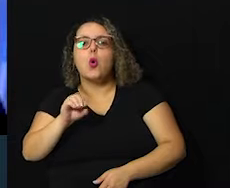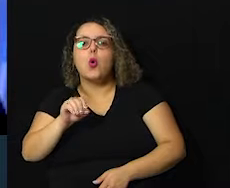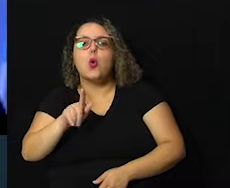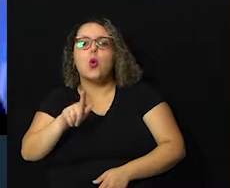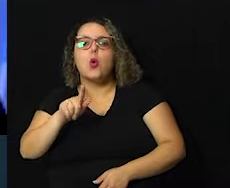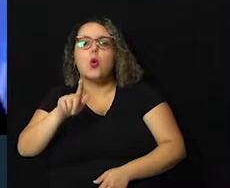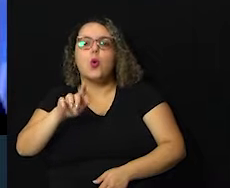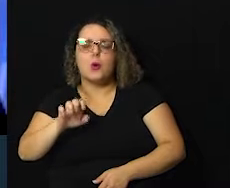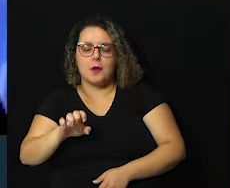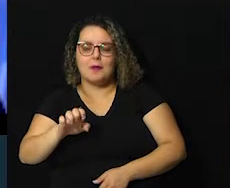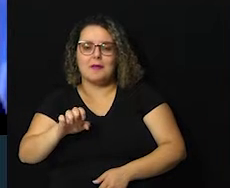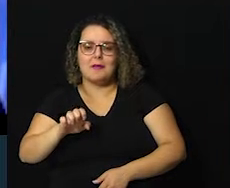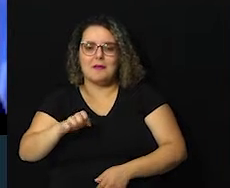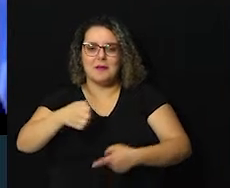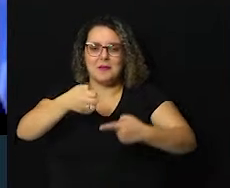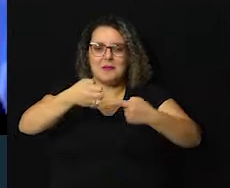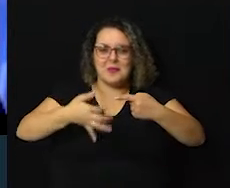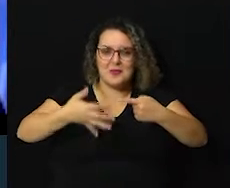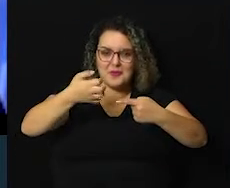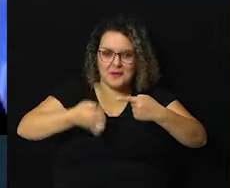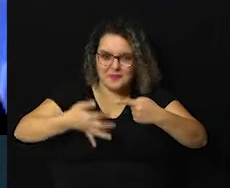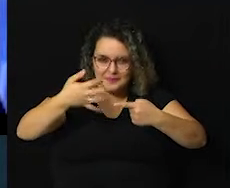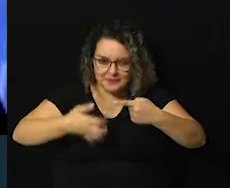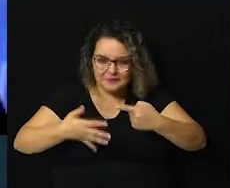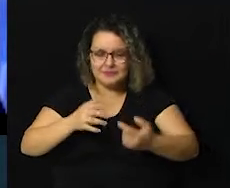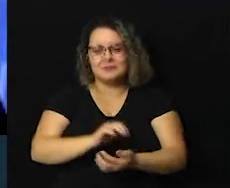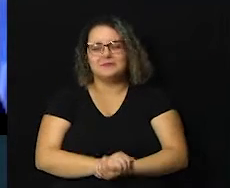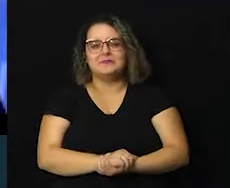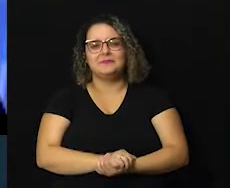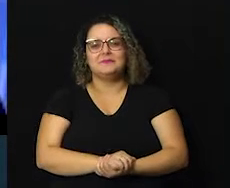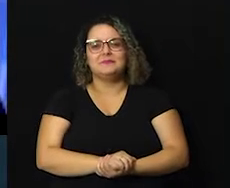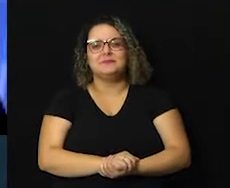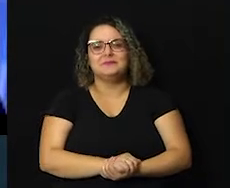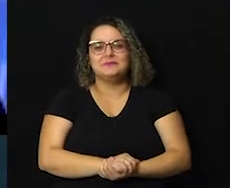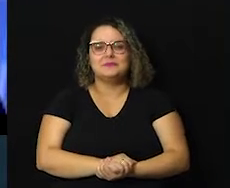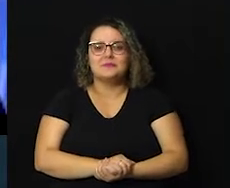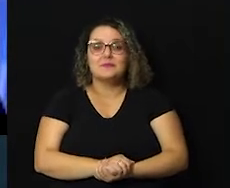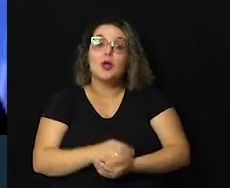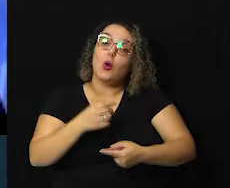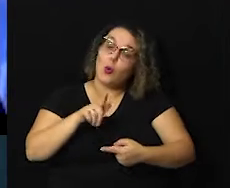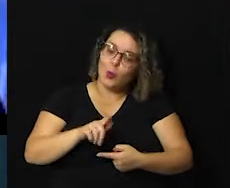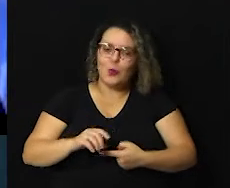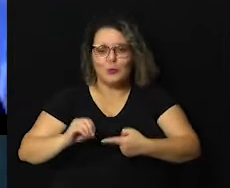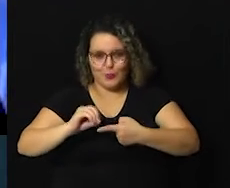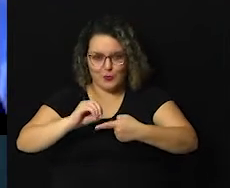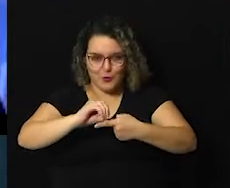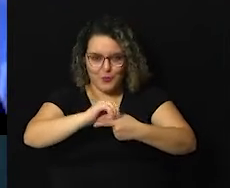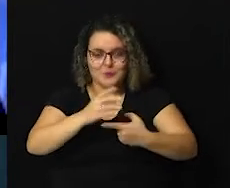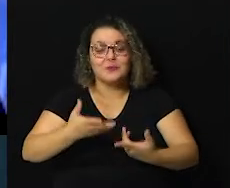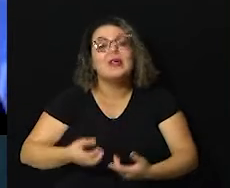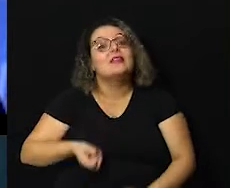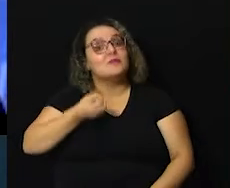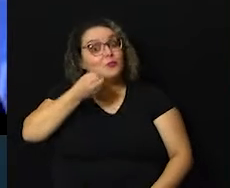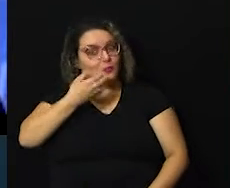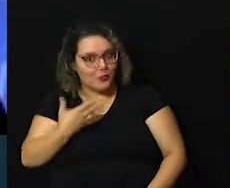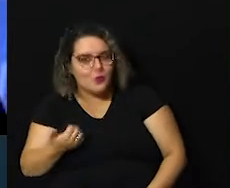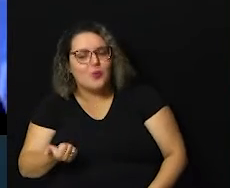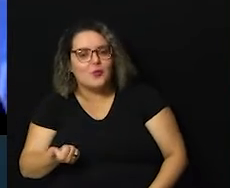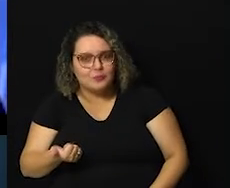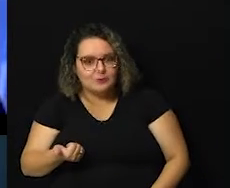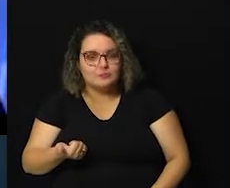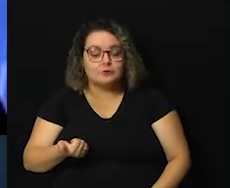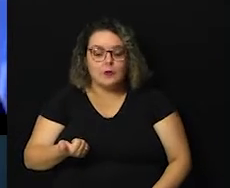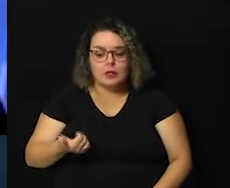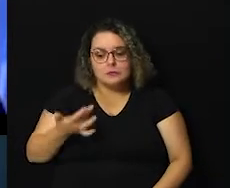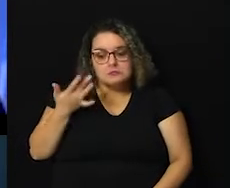conseguimos desenvolver alguns projetos super bacanas Google e a coisa tava indo muito muito bem o